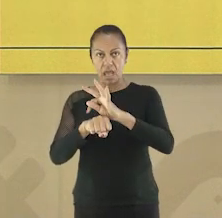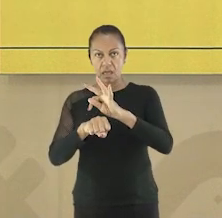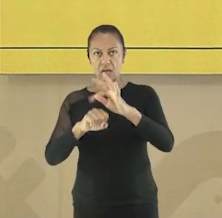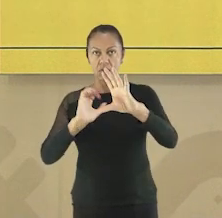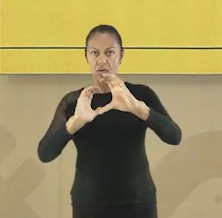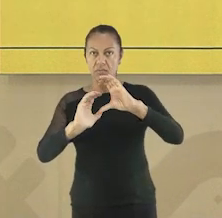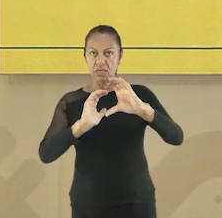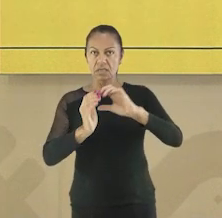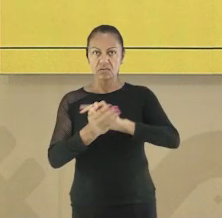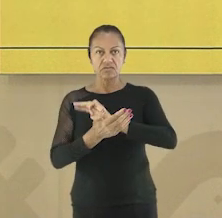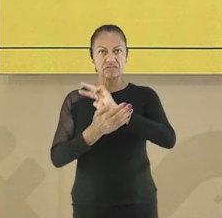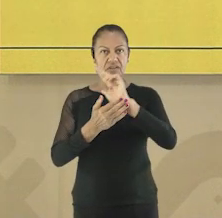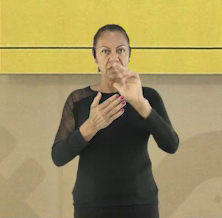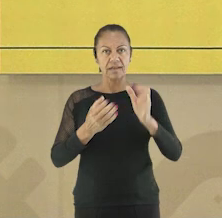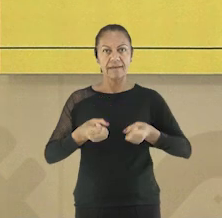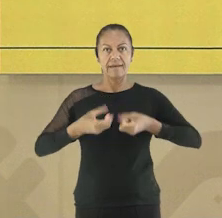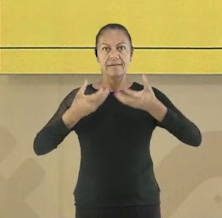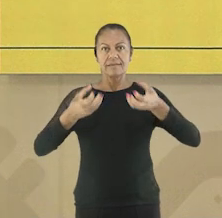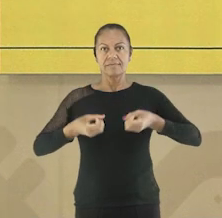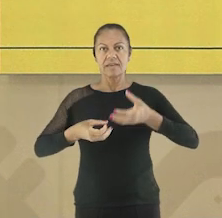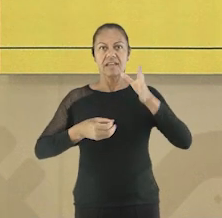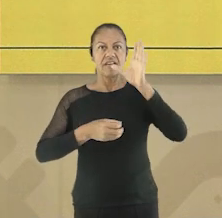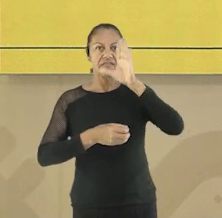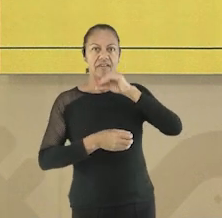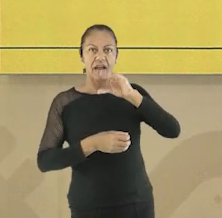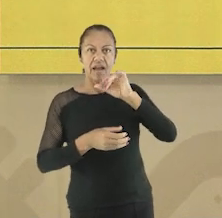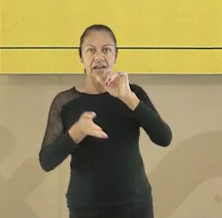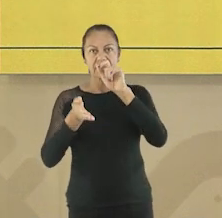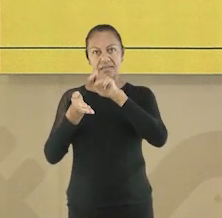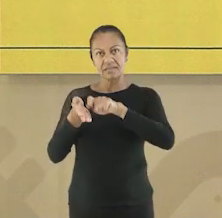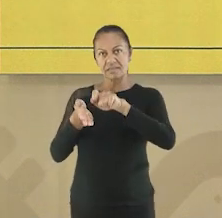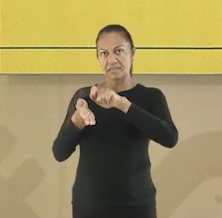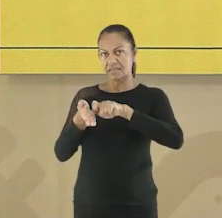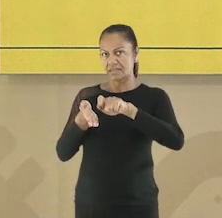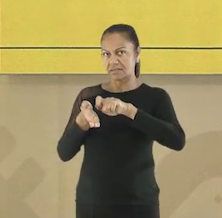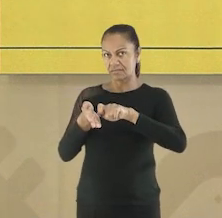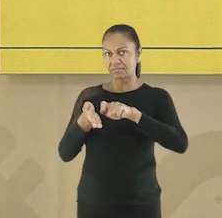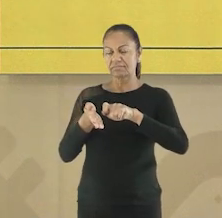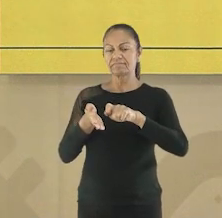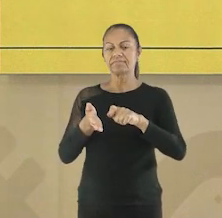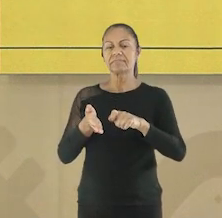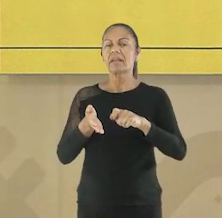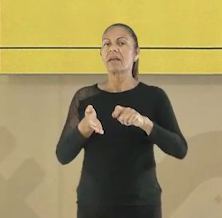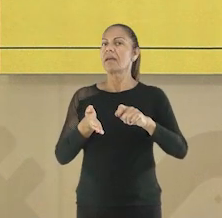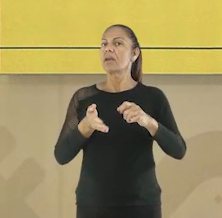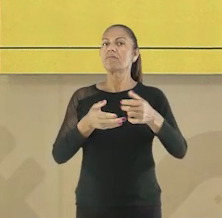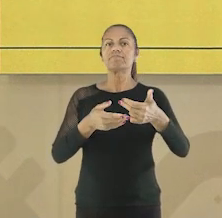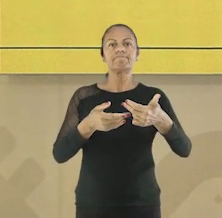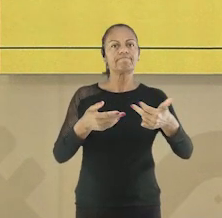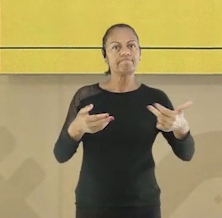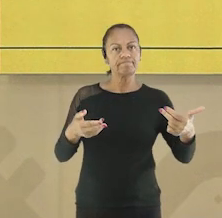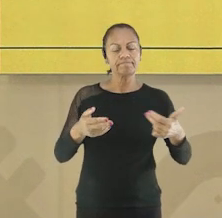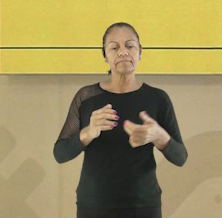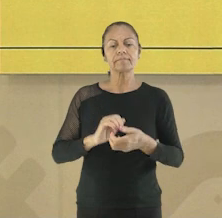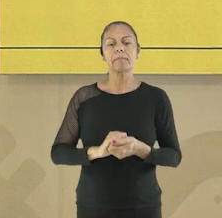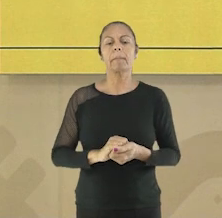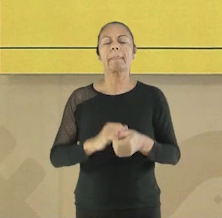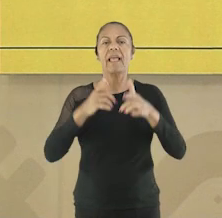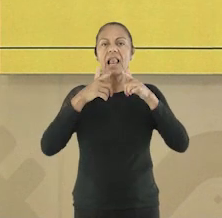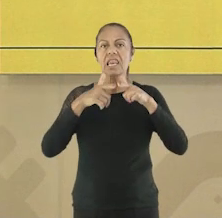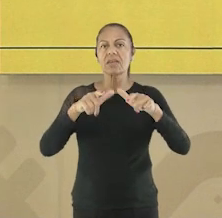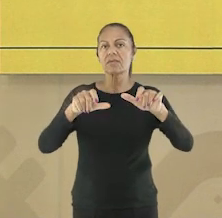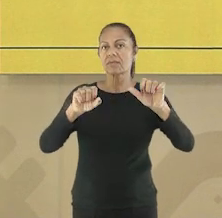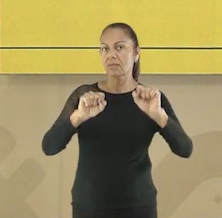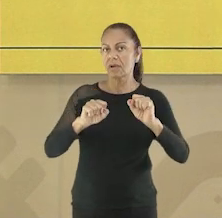diferentes técnicas de comunicação e expressão, que vão muito além da fala e da escrita como nós estamos acostumados. E quando a